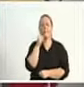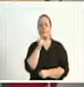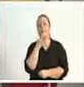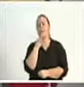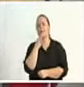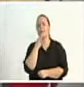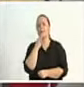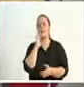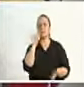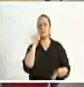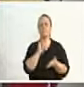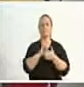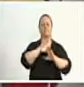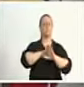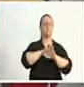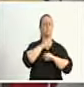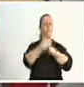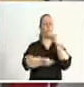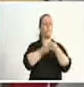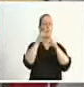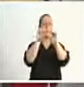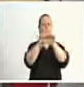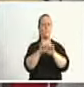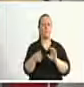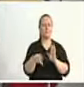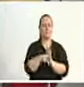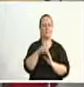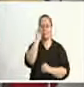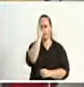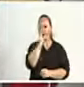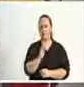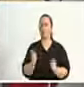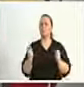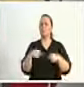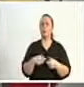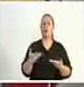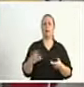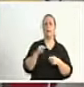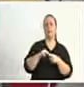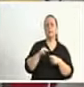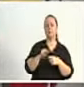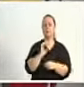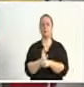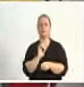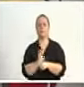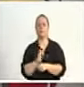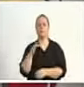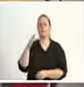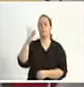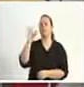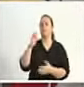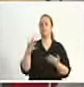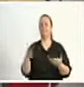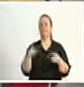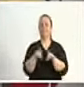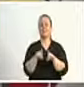por dentro a estrutura pública do Brasil, pode ser em nível municipal, estadual ou federal, além dos estudiosos